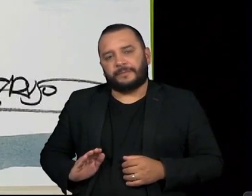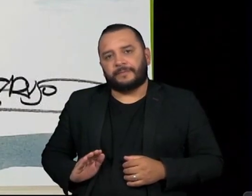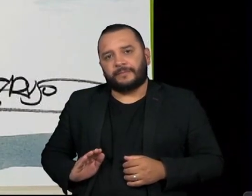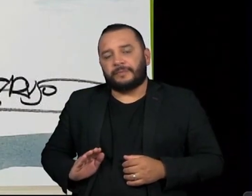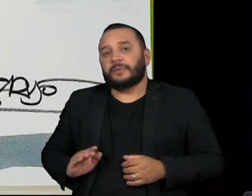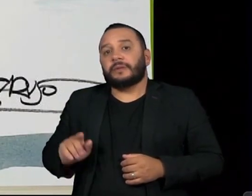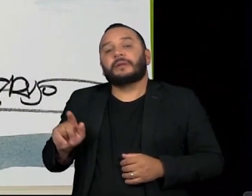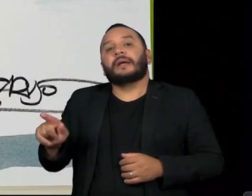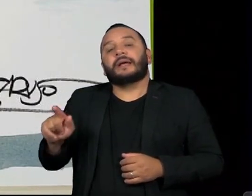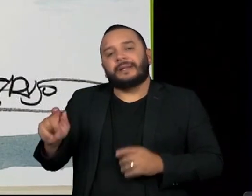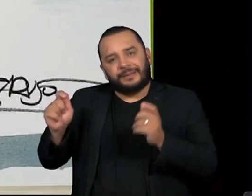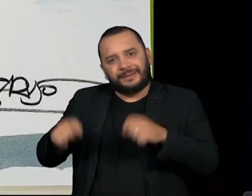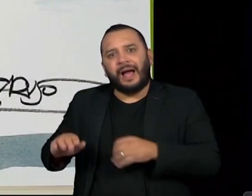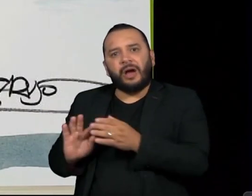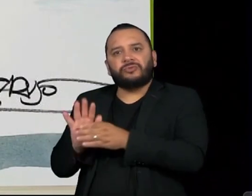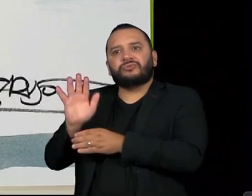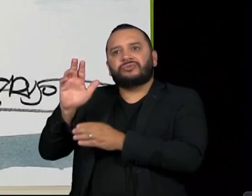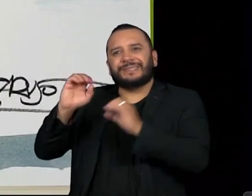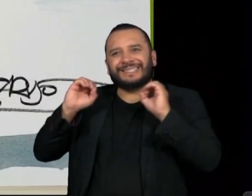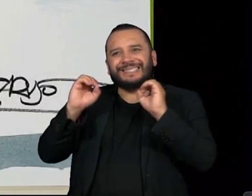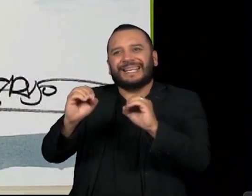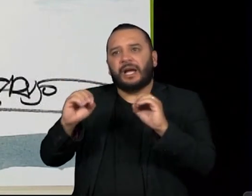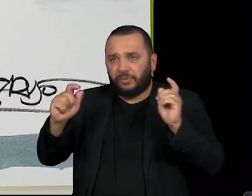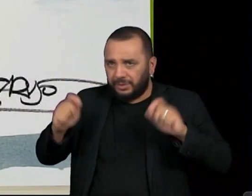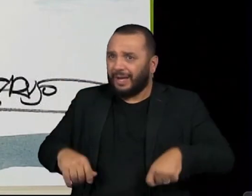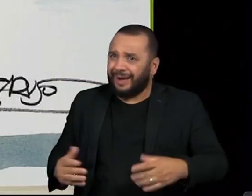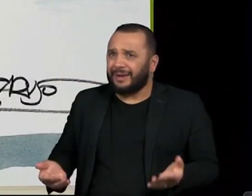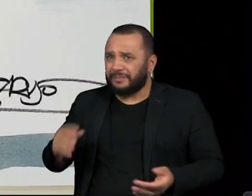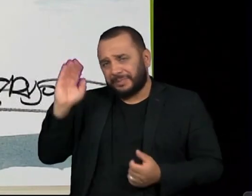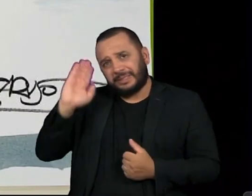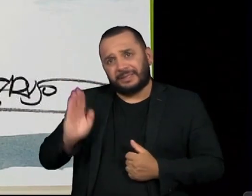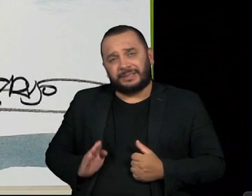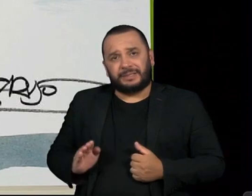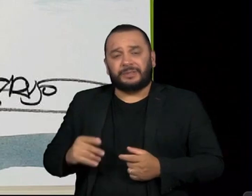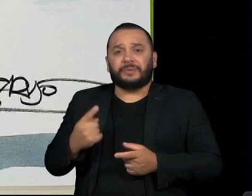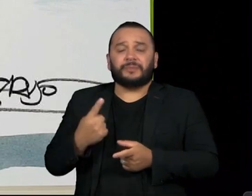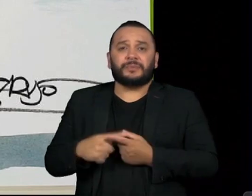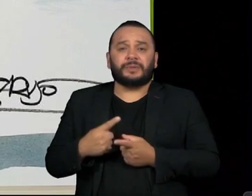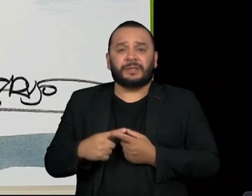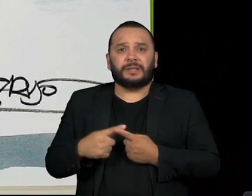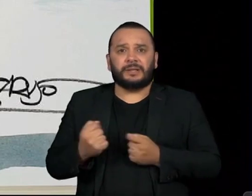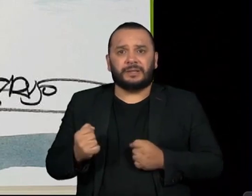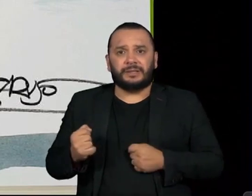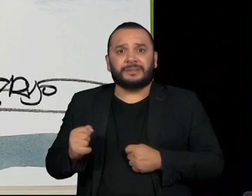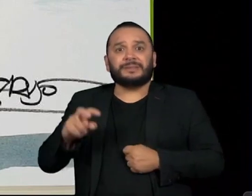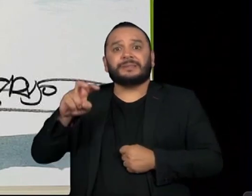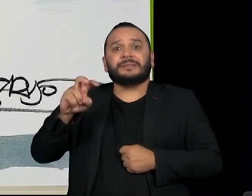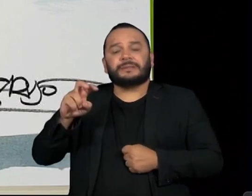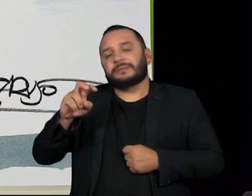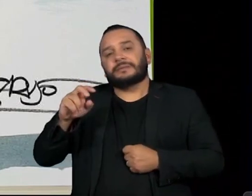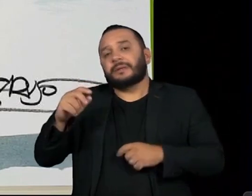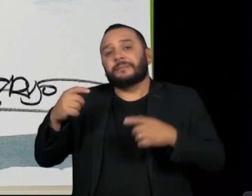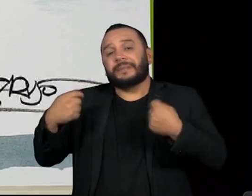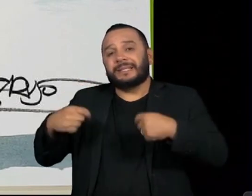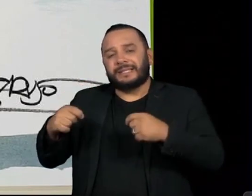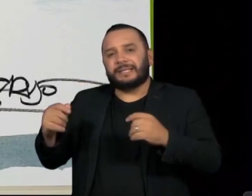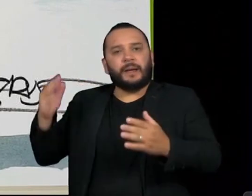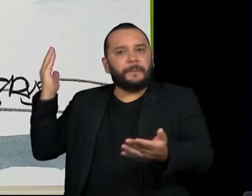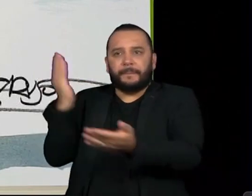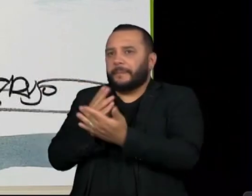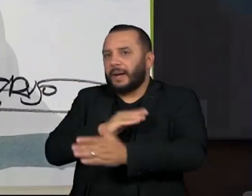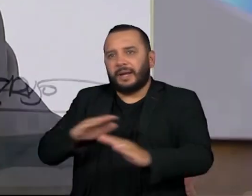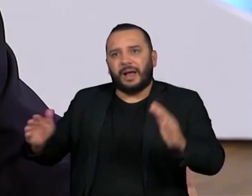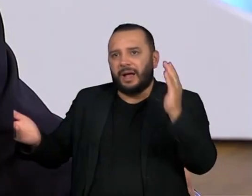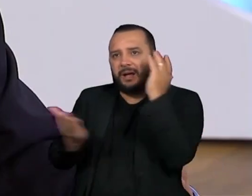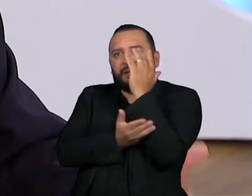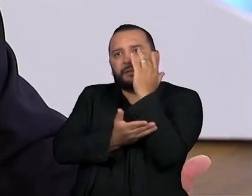de carbono neutro? Metade da solução do problema é parar de desmatar, que não tem nenhuma necessidade.